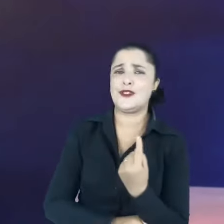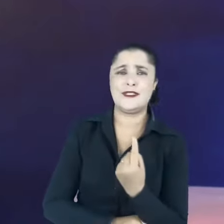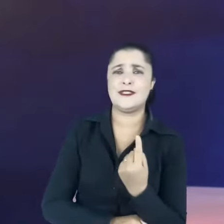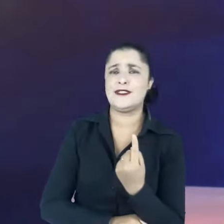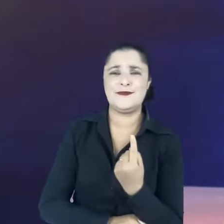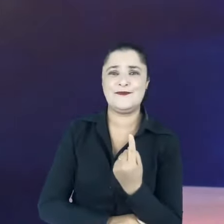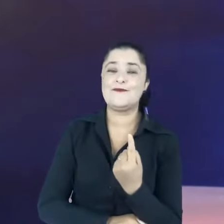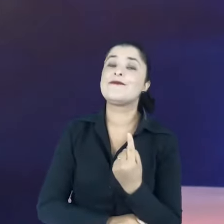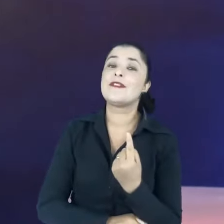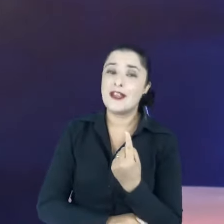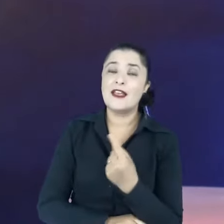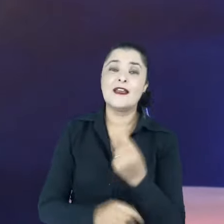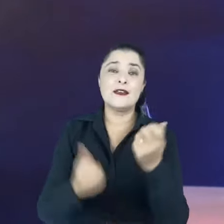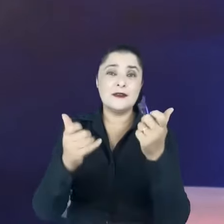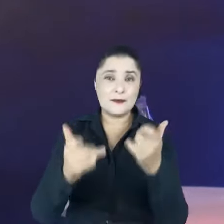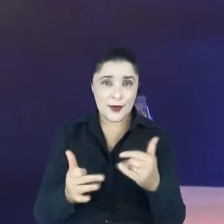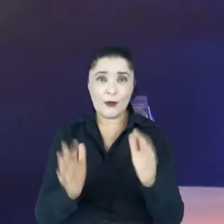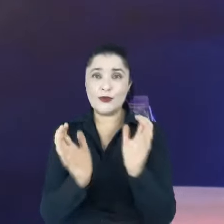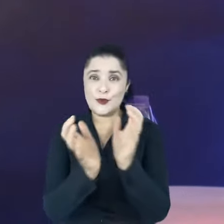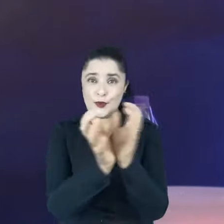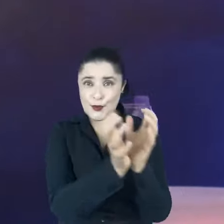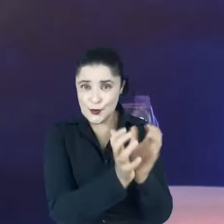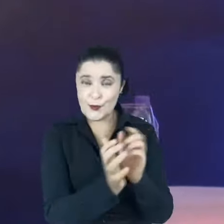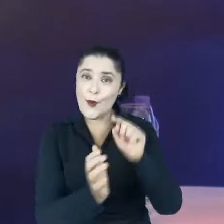de stakeholders é exatamente isso.